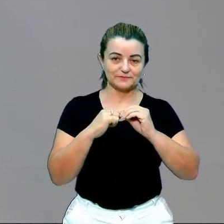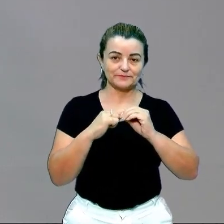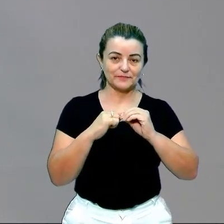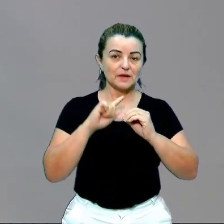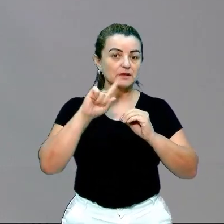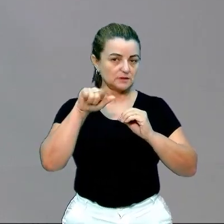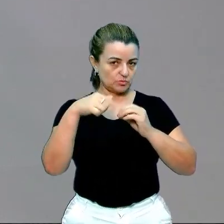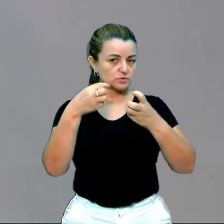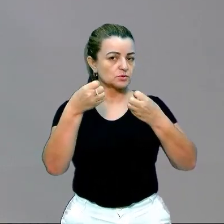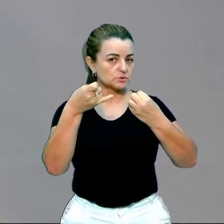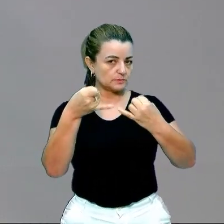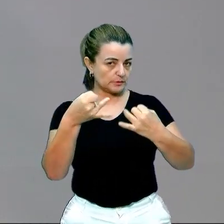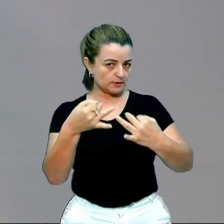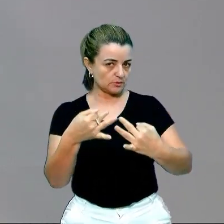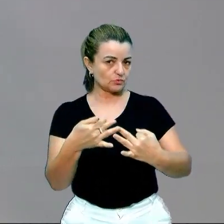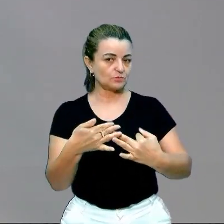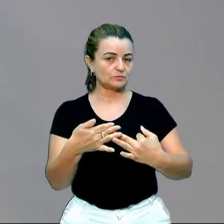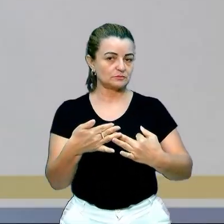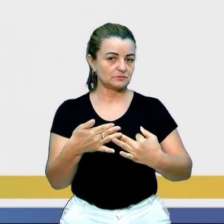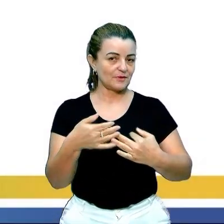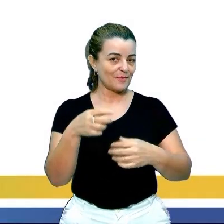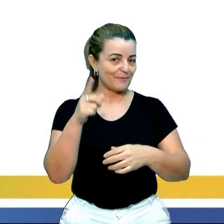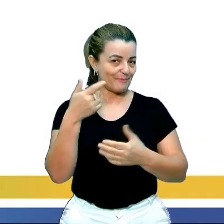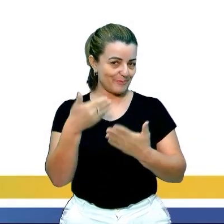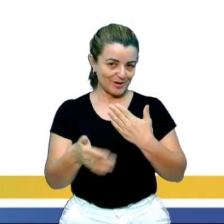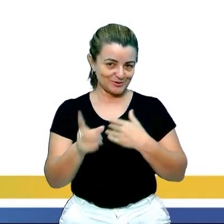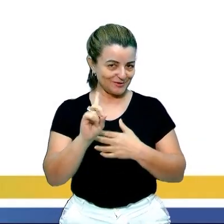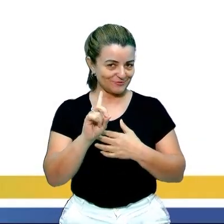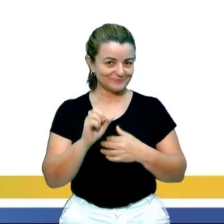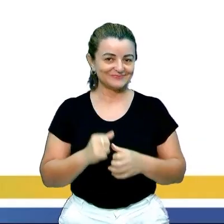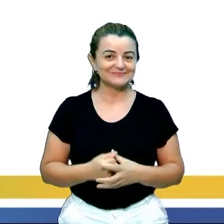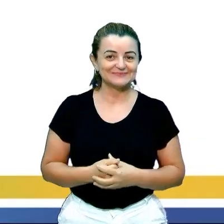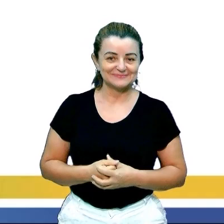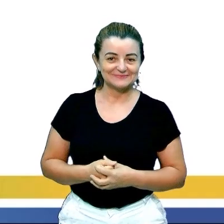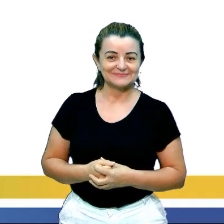vou falar direitinho na nossa próxima aula, não perca.